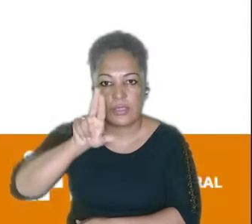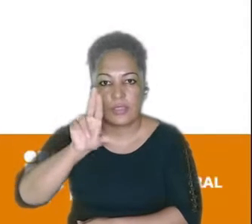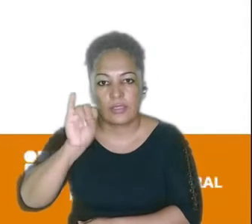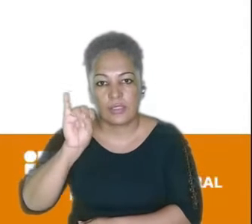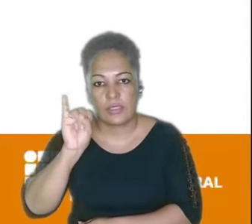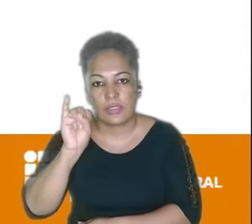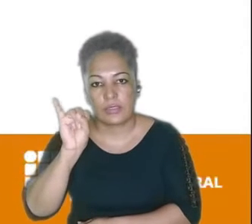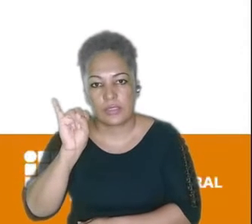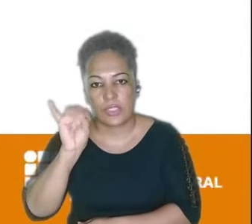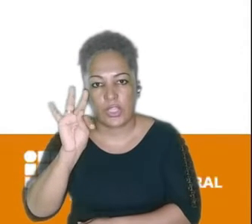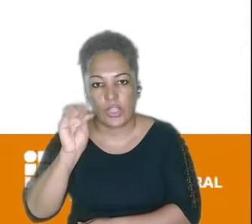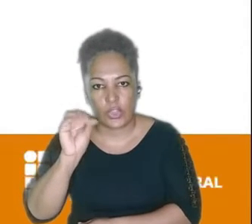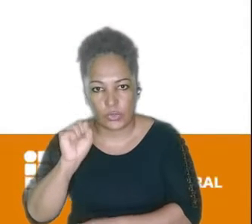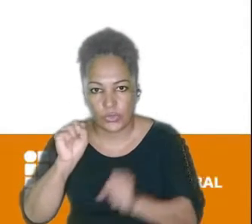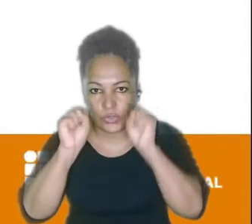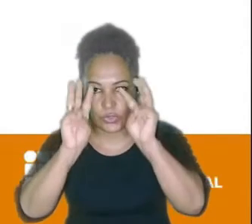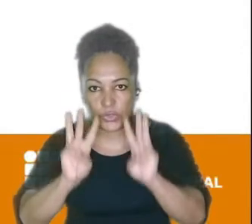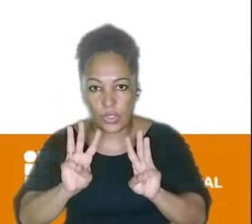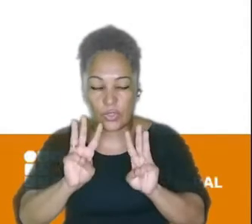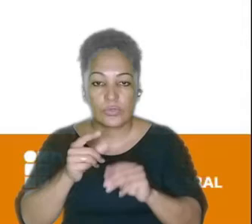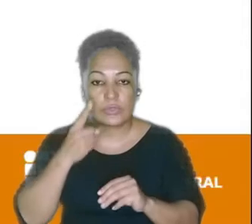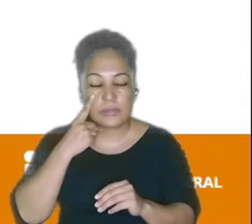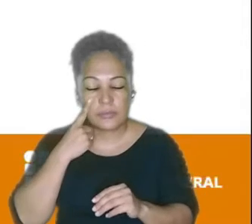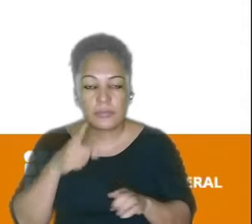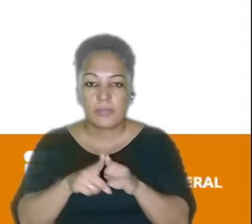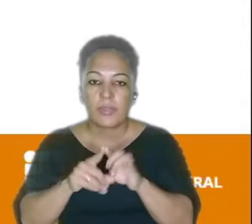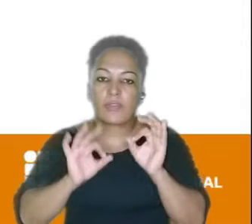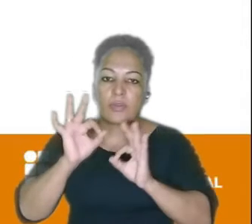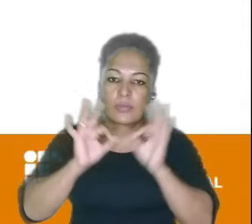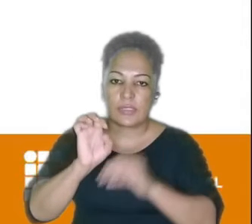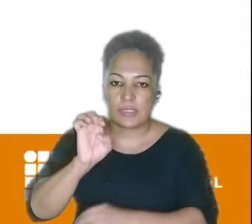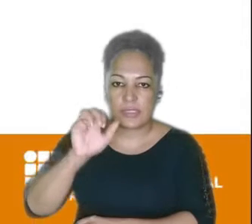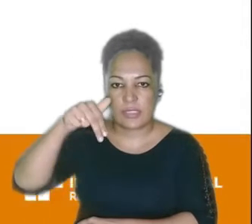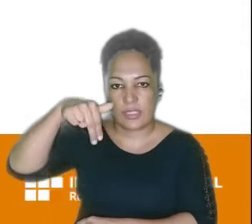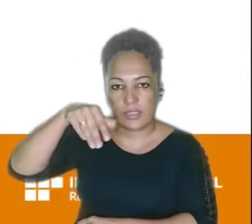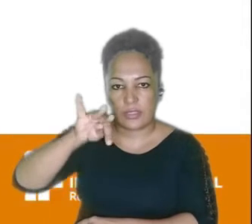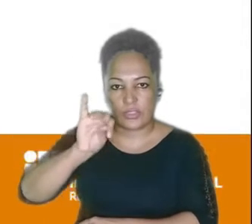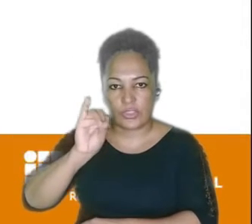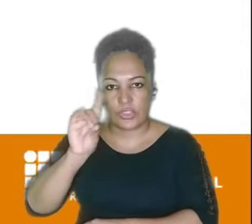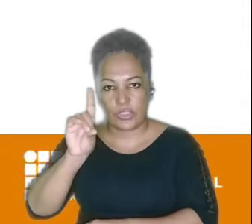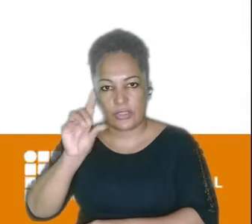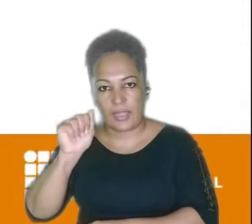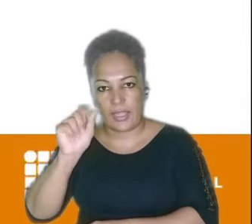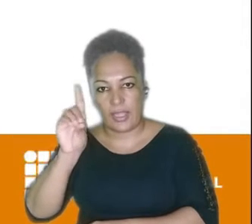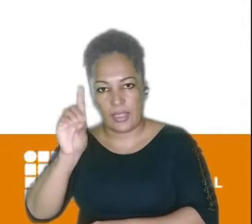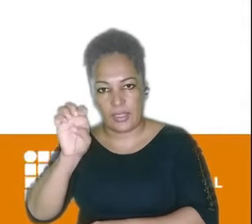do sistema. E a partir, então, dos requisitos de software, identificamos as entidades, tá?